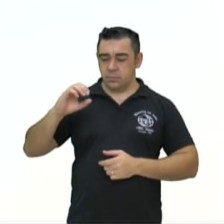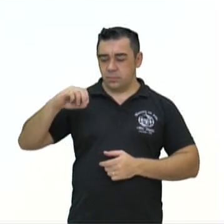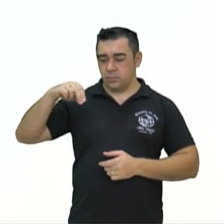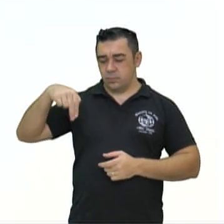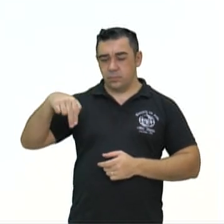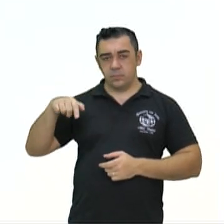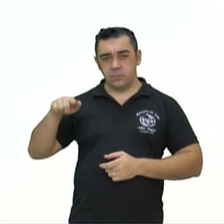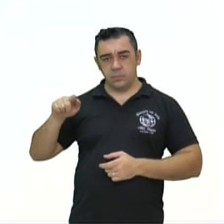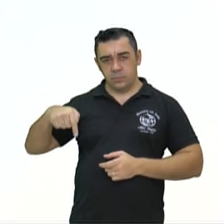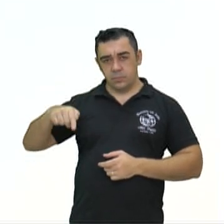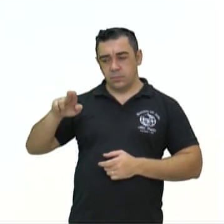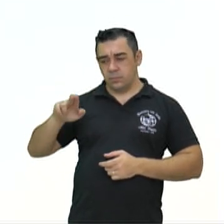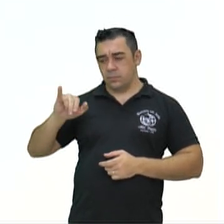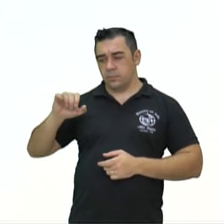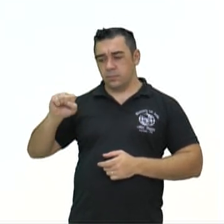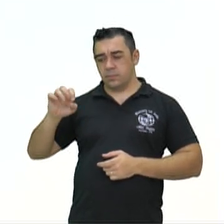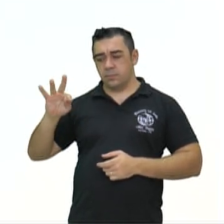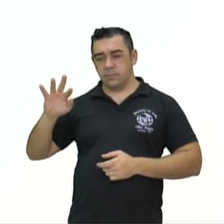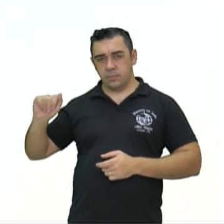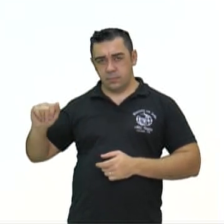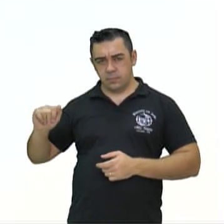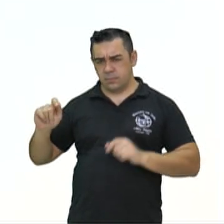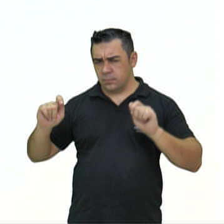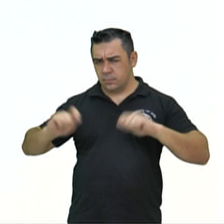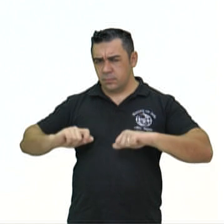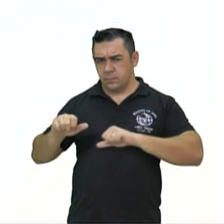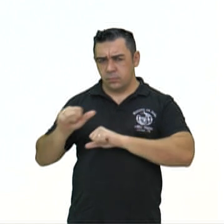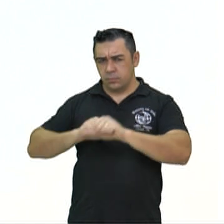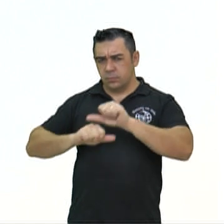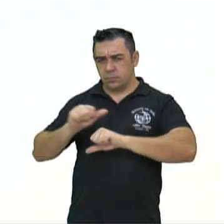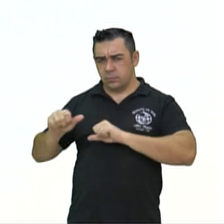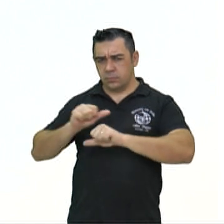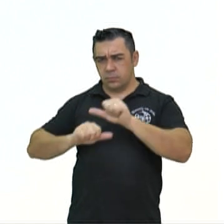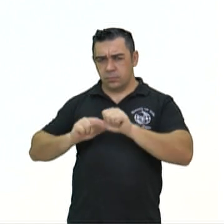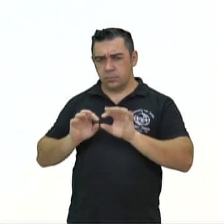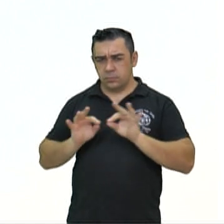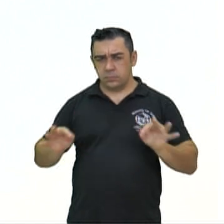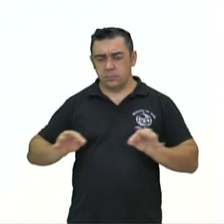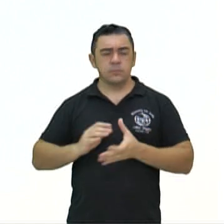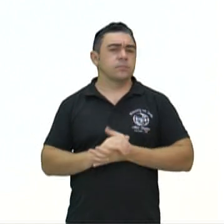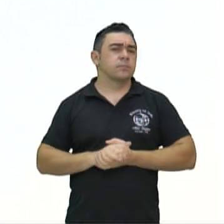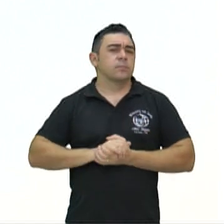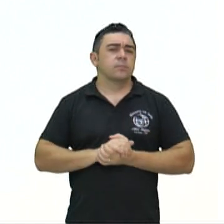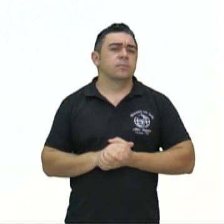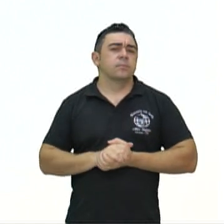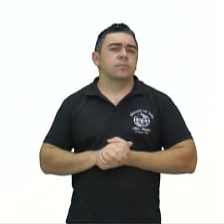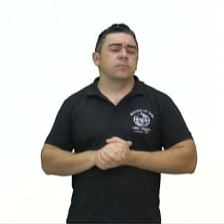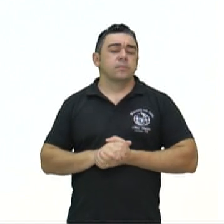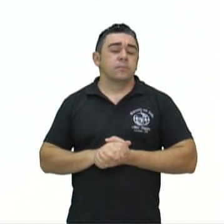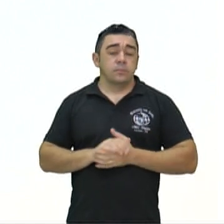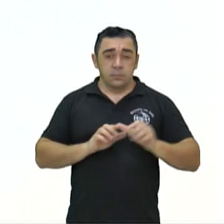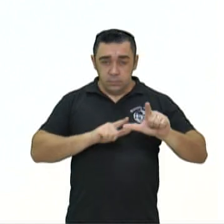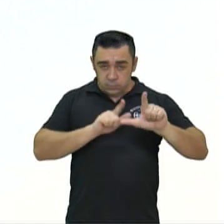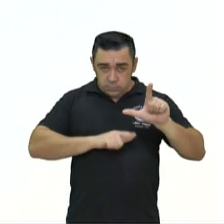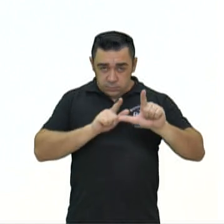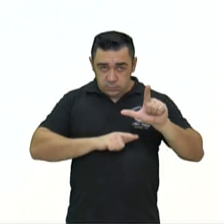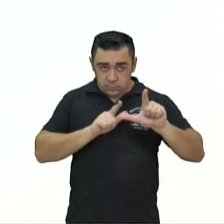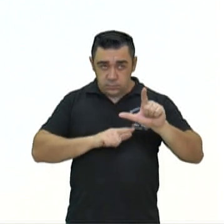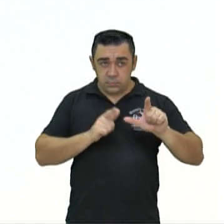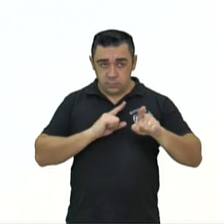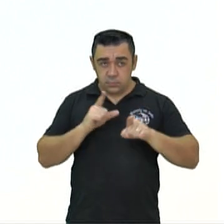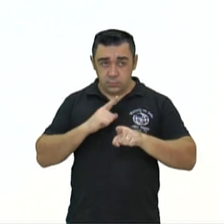que ver, será que a gente consegue resolver por permutação simples? Os elementos aqui, as letras se